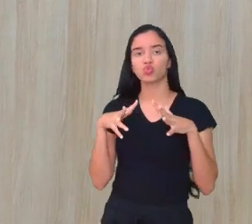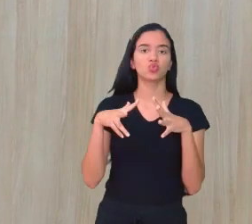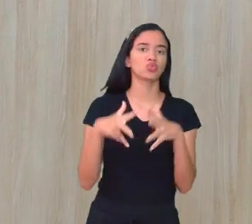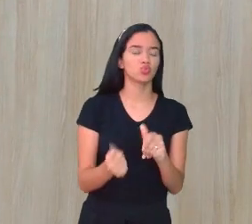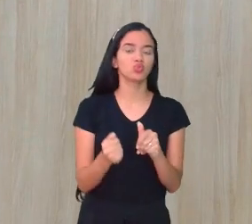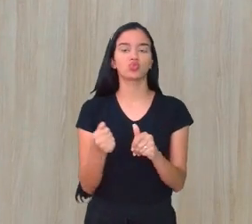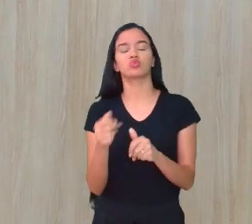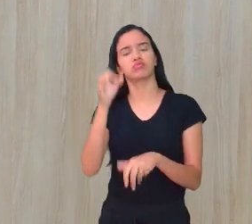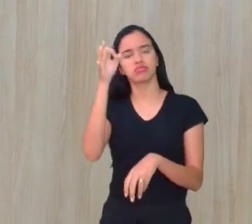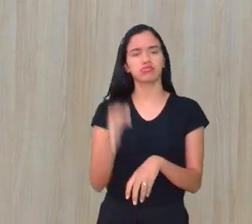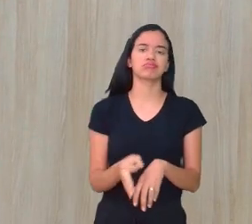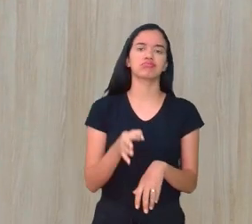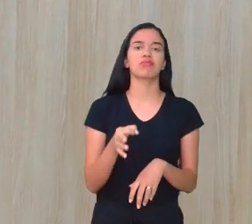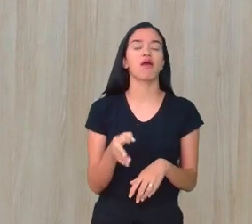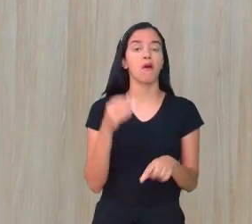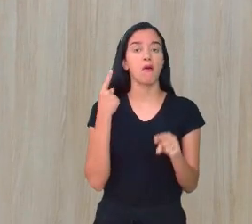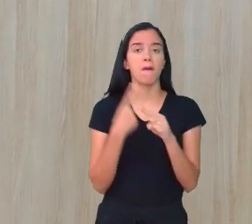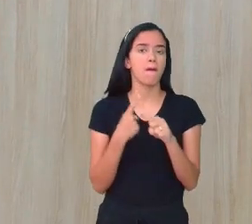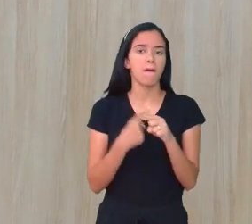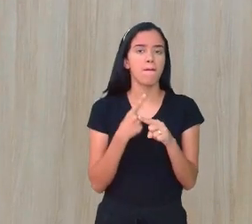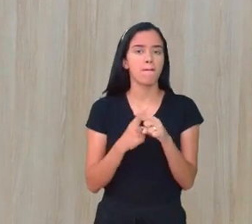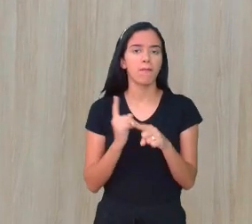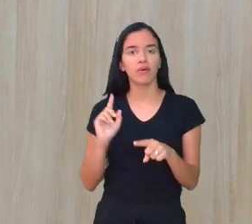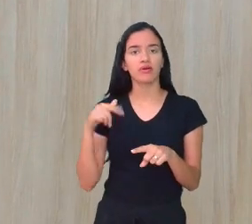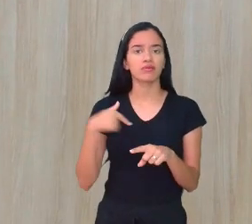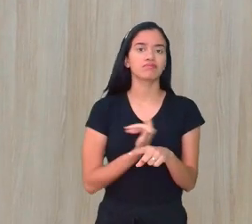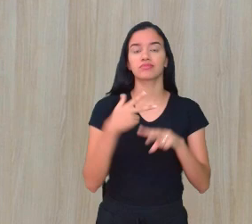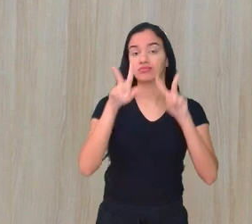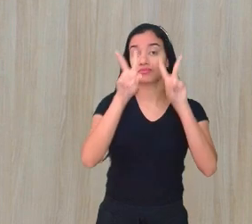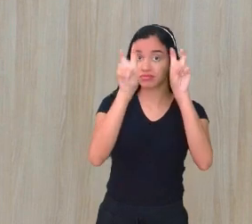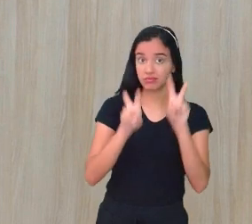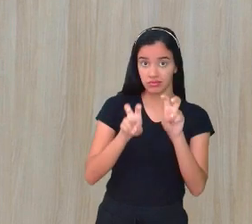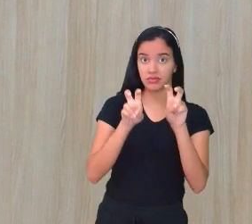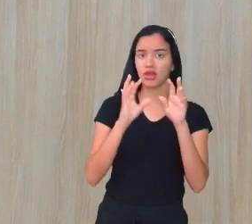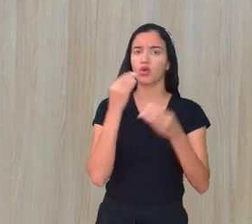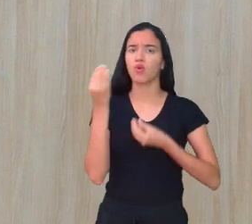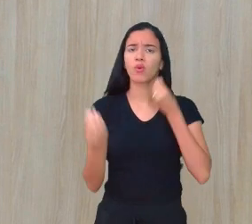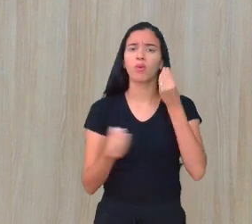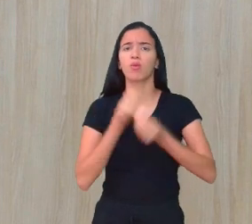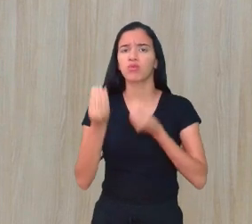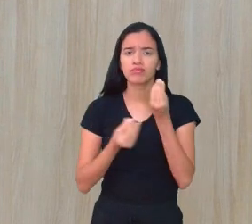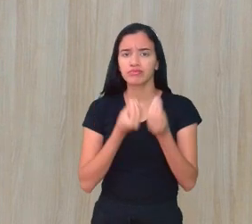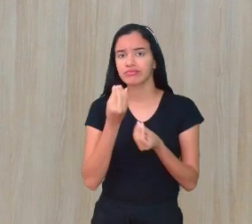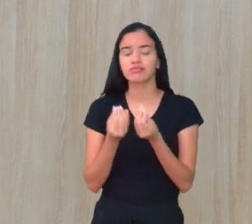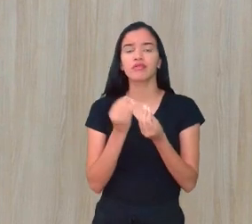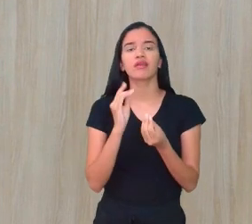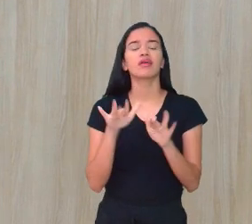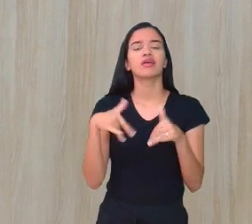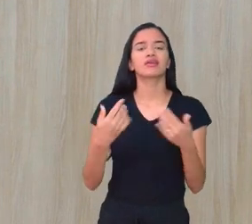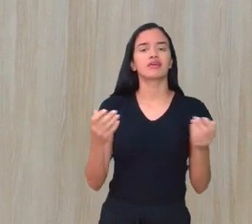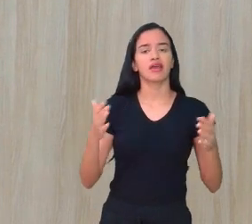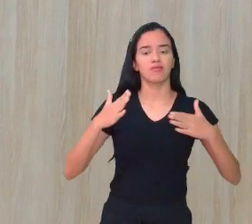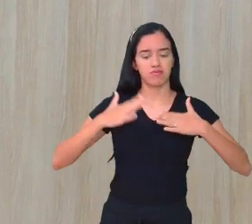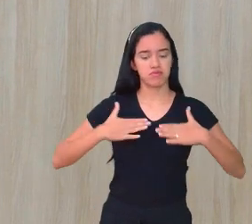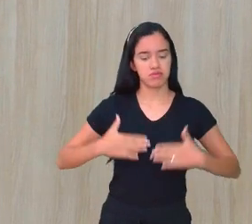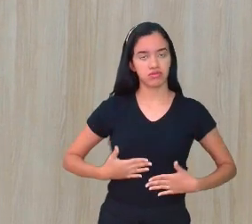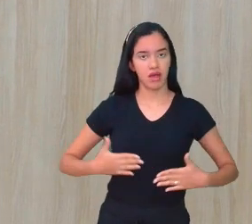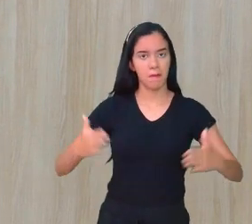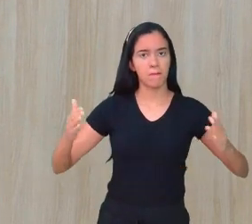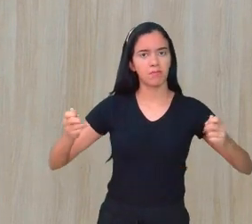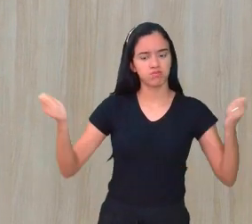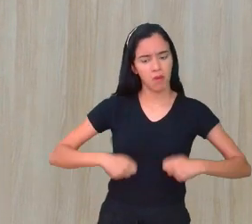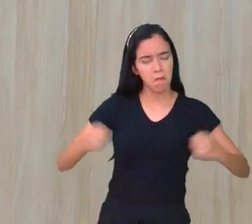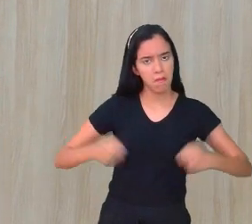direitinho, né? O do porquê que a gente vai entrar nesse tema e como é que essas capacidades estão